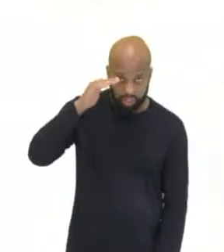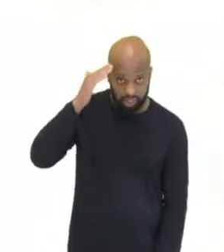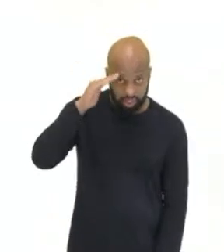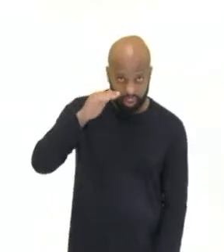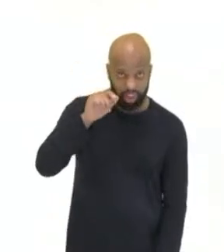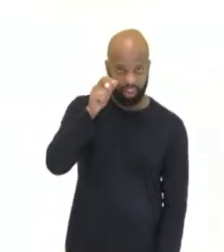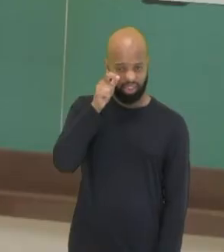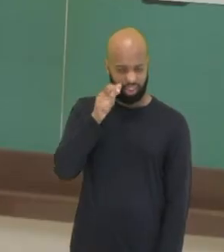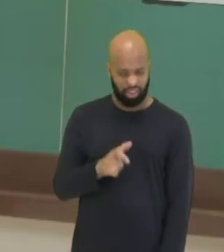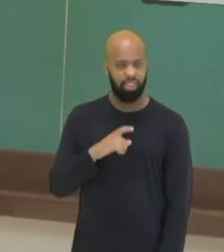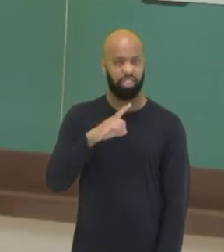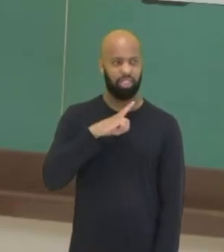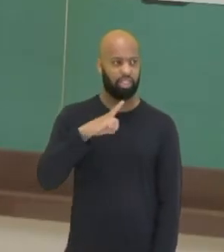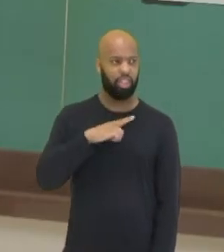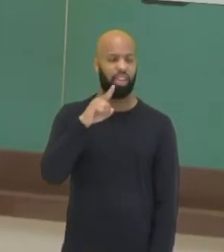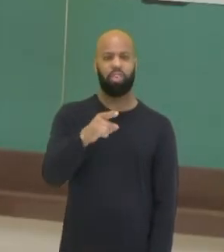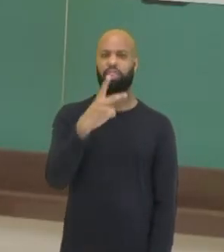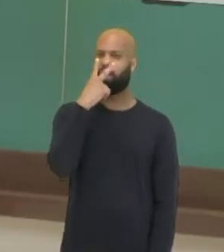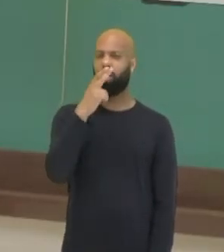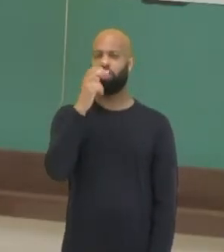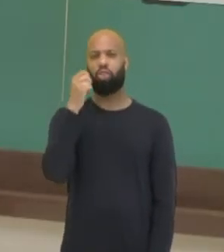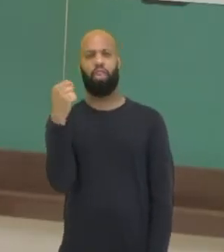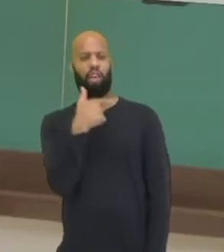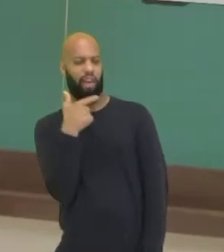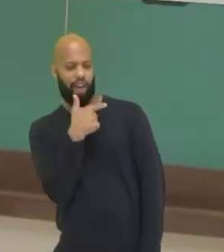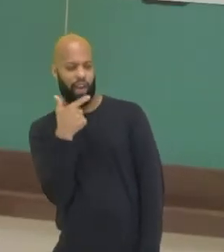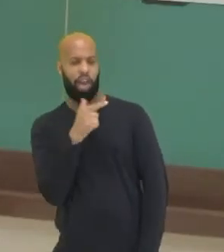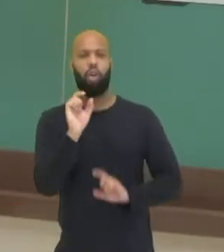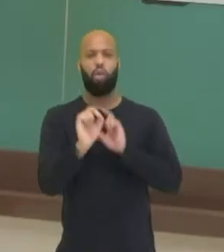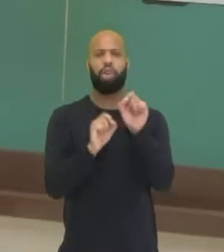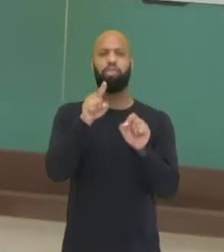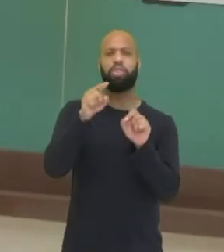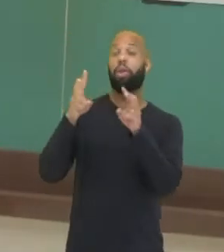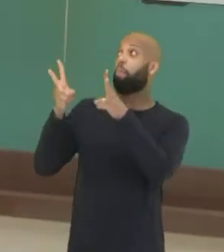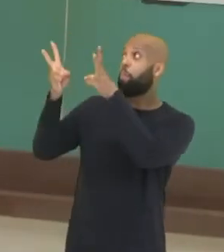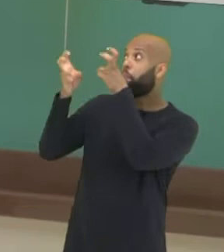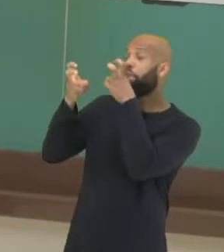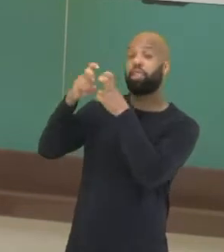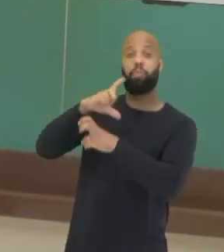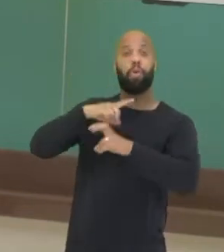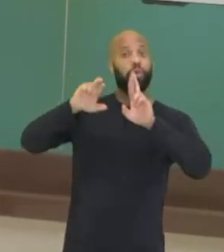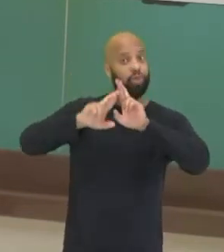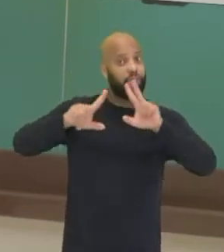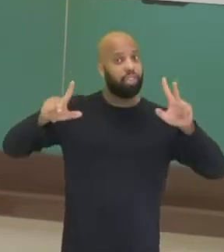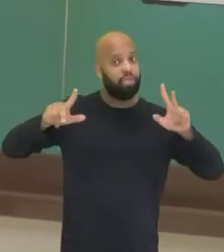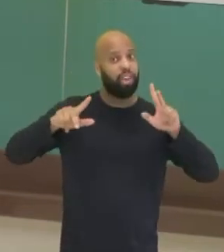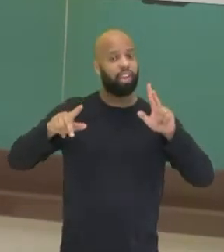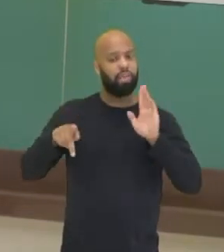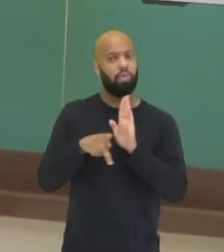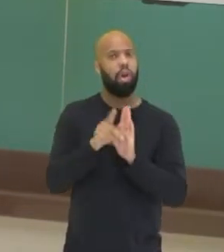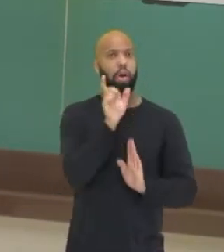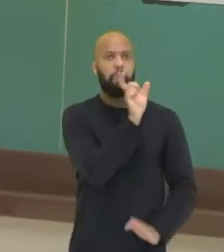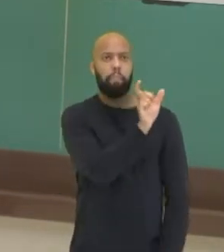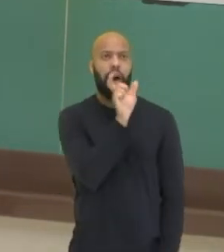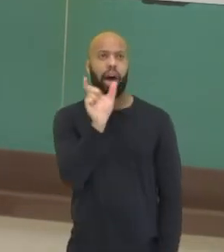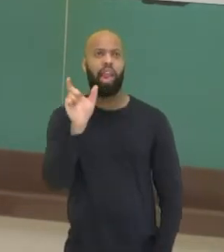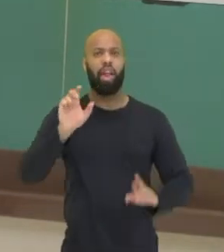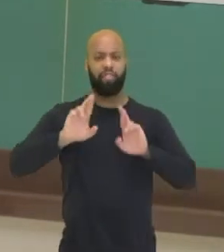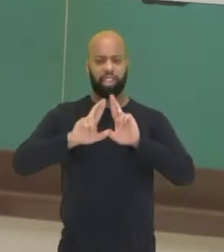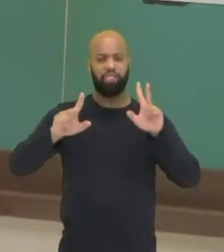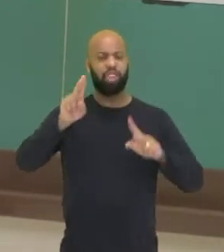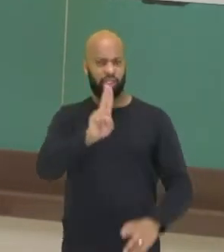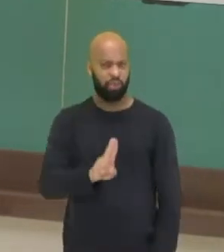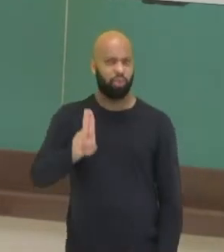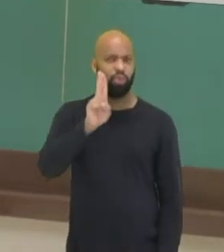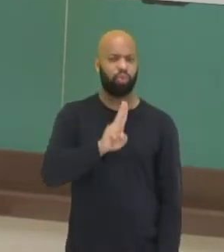Foi interessante? Foi engraçado? O que que vocês perceberam de diferente aí? As palavrinhas utilizadas,